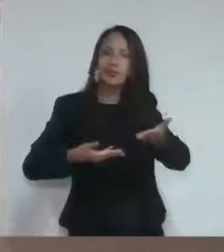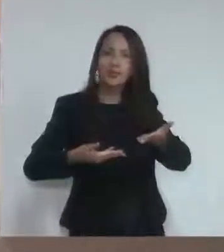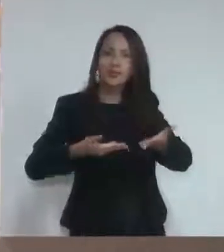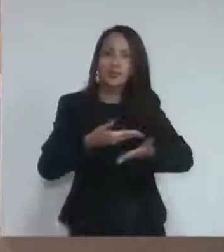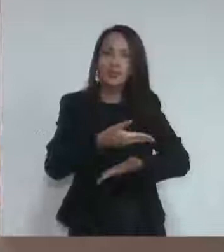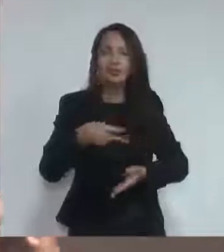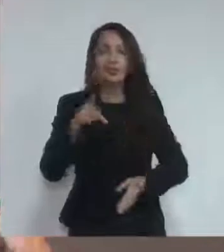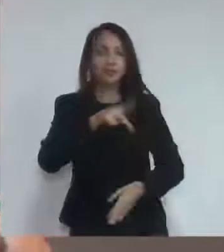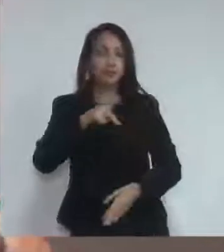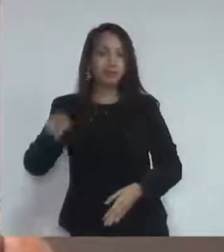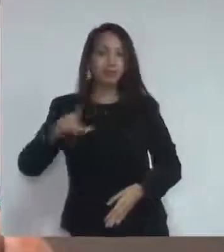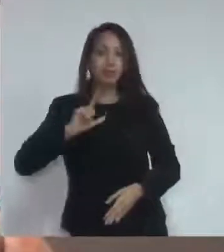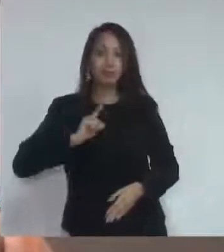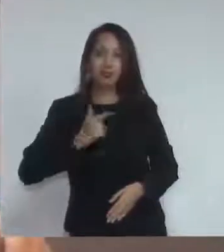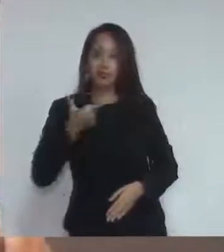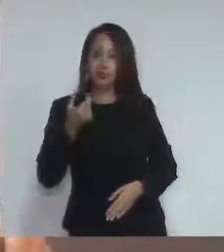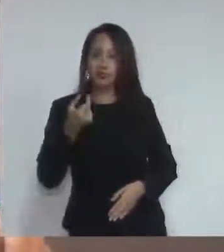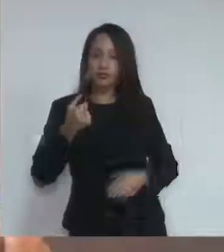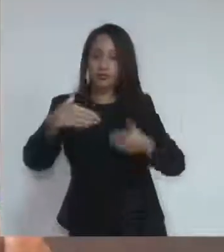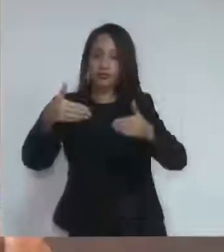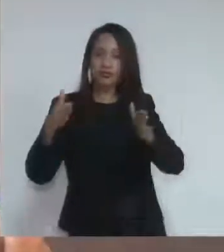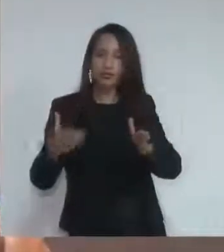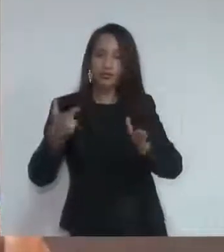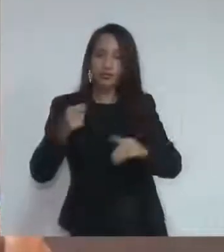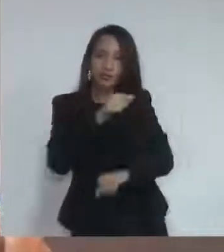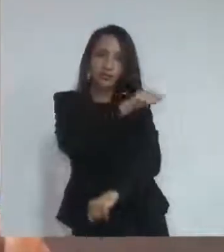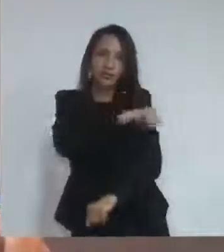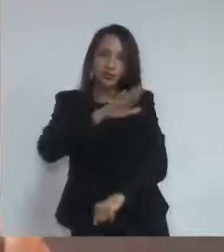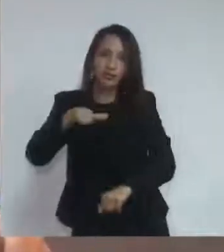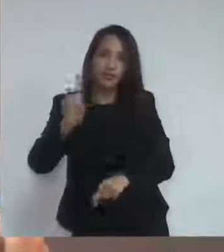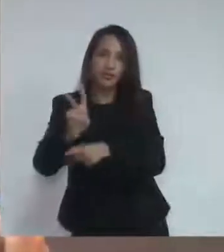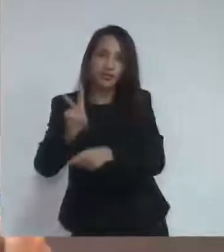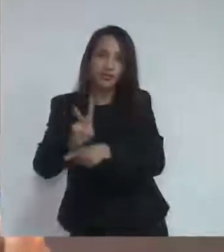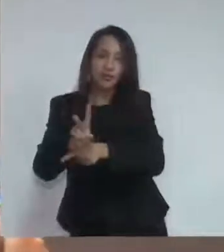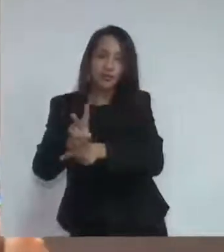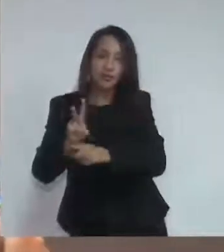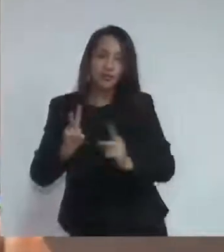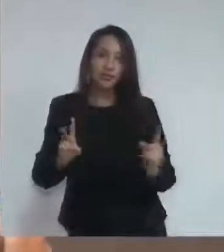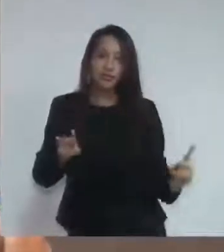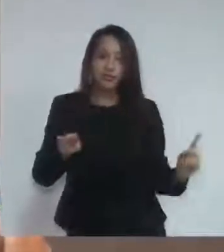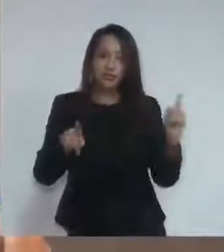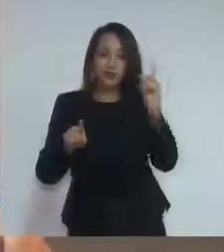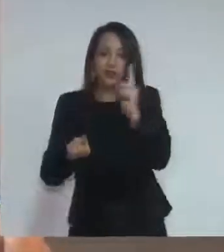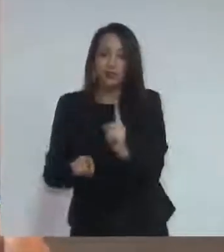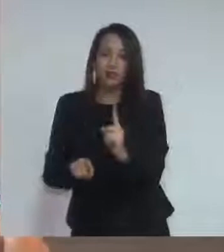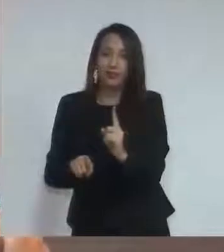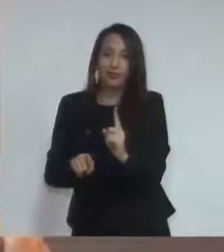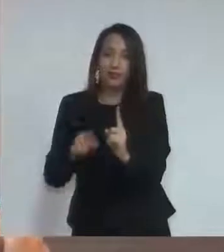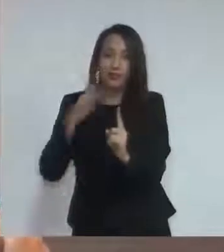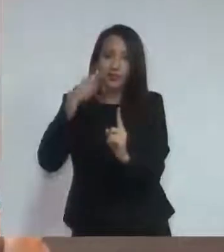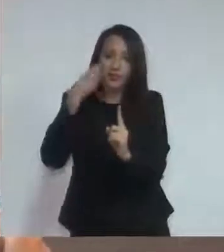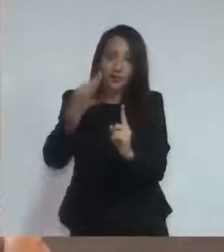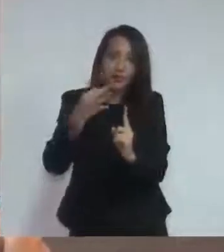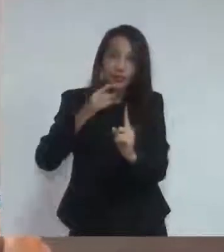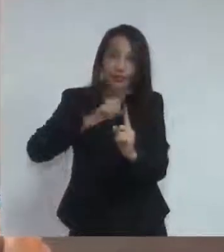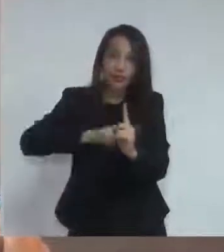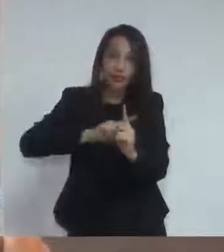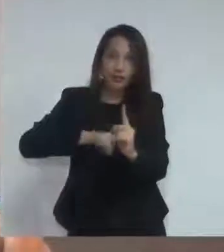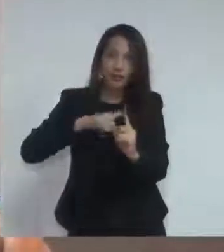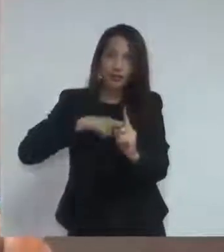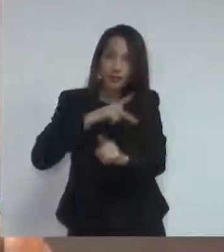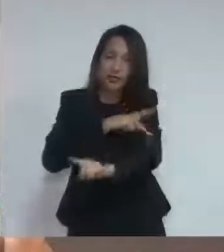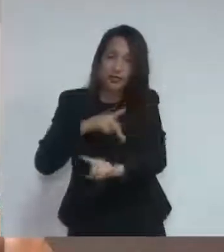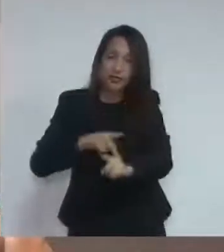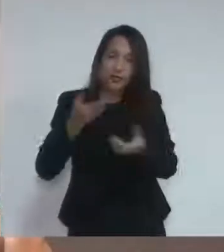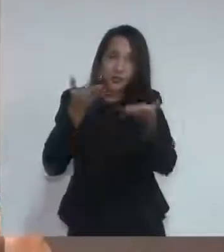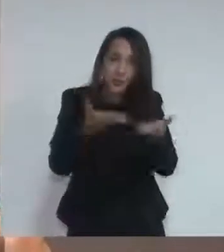a professora, que tem ali 20 alunos para cuidar, quando ela tem que destinar um tempo a mais pedagógico